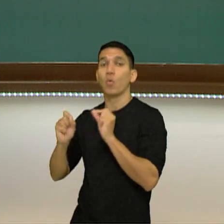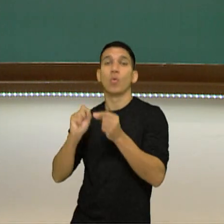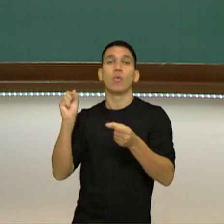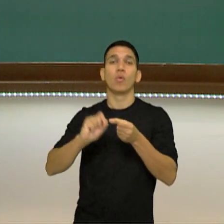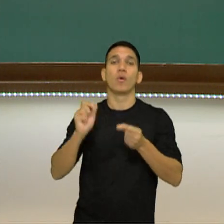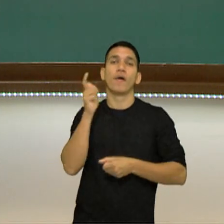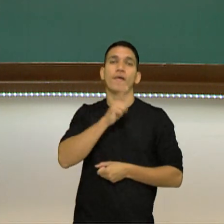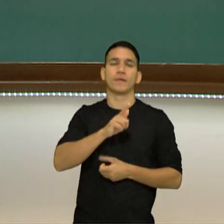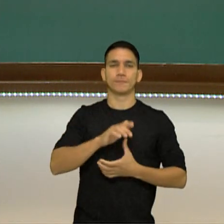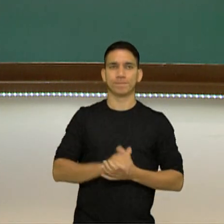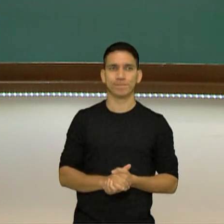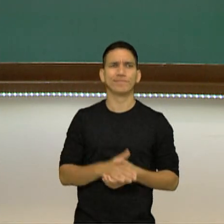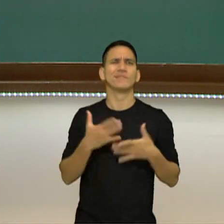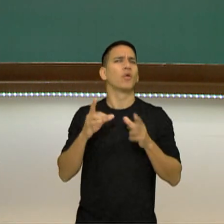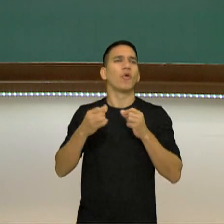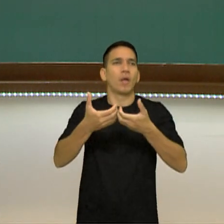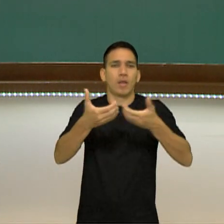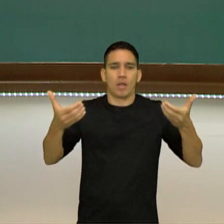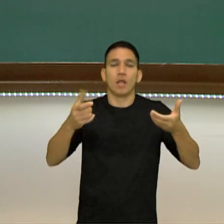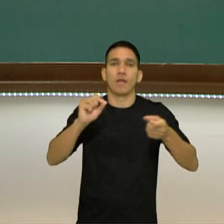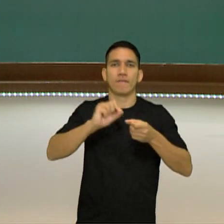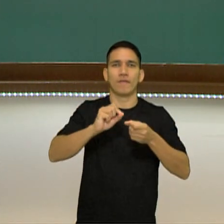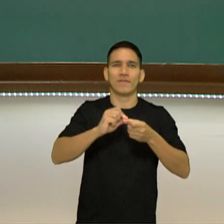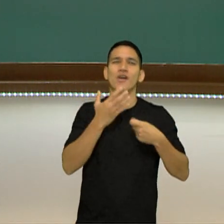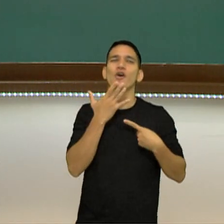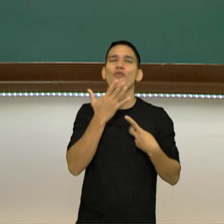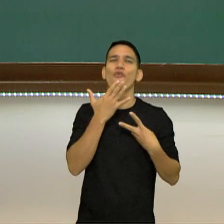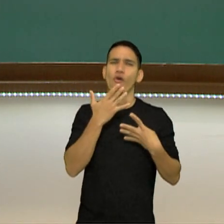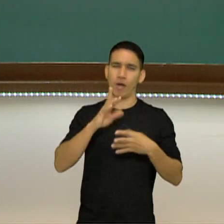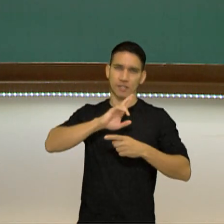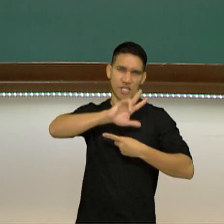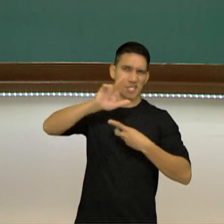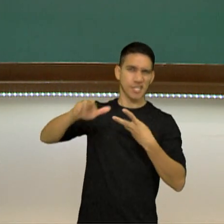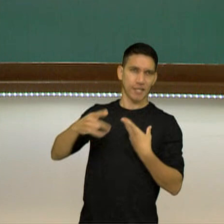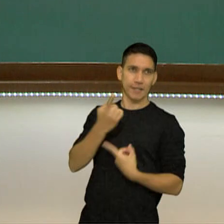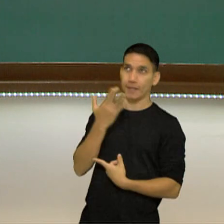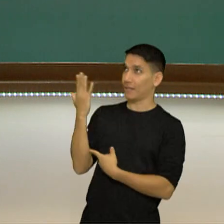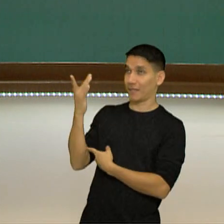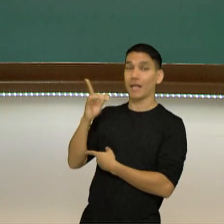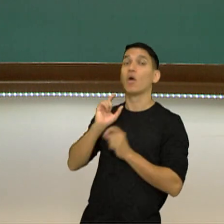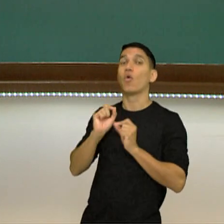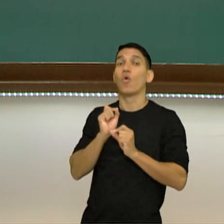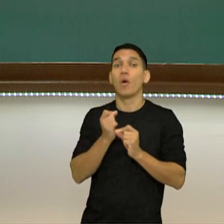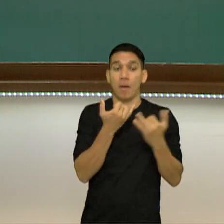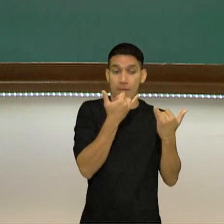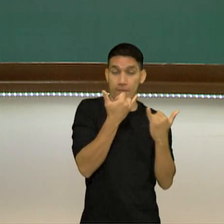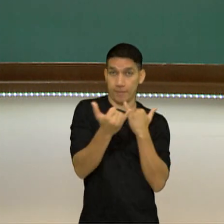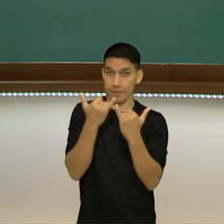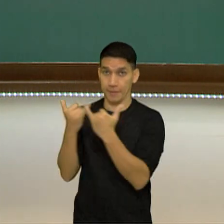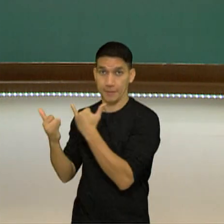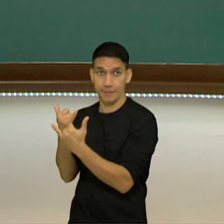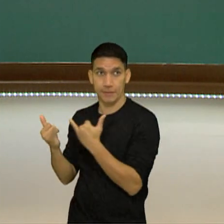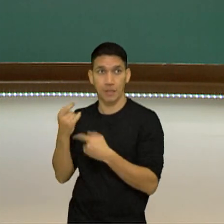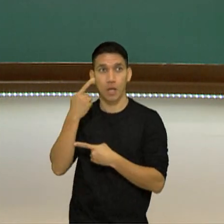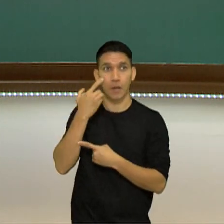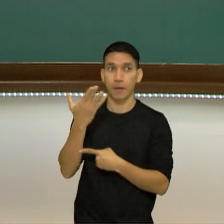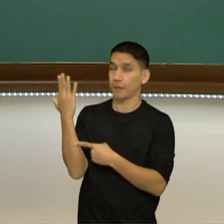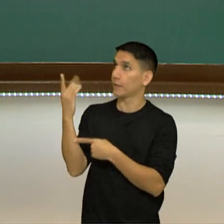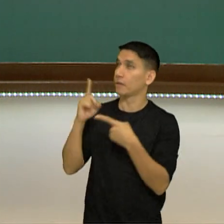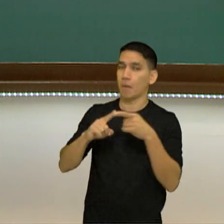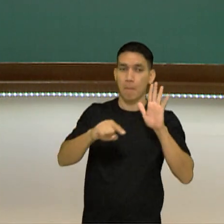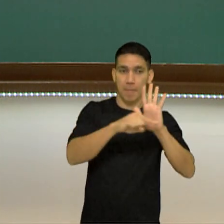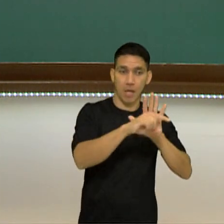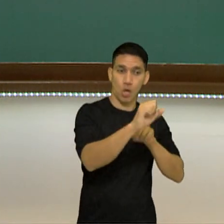lá bom então o que eu fiz eu colori de cores diferentes os termos que são semelhantes Olha só